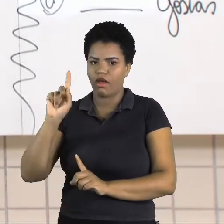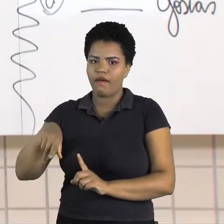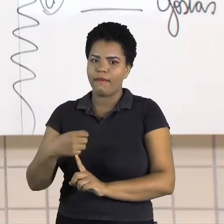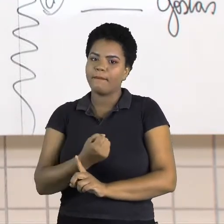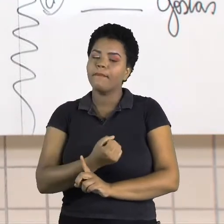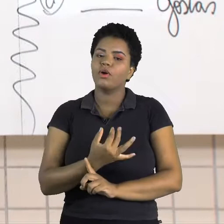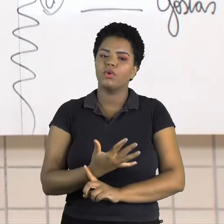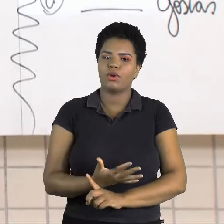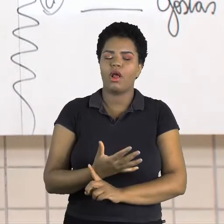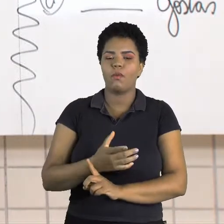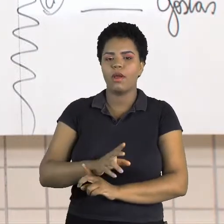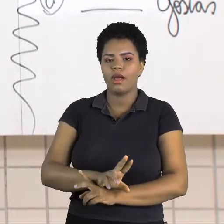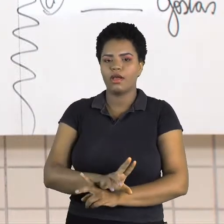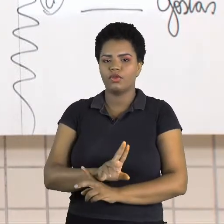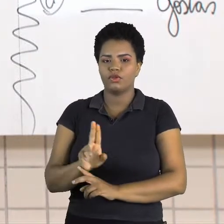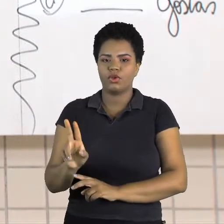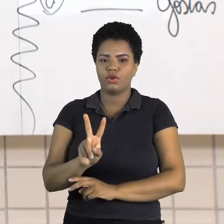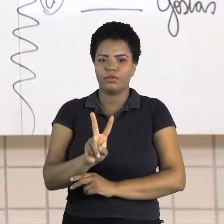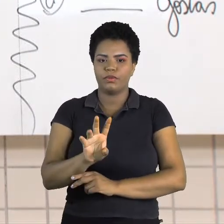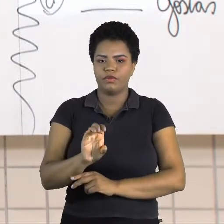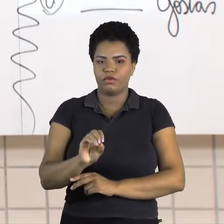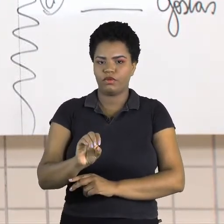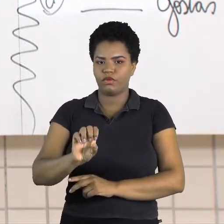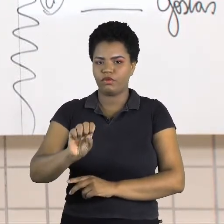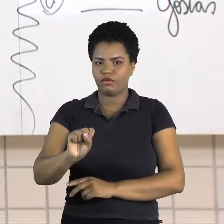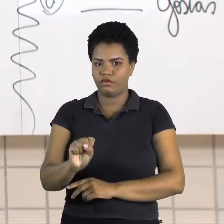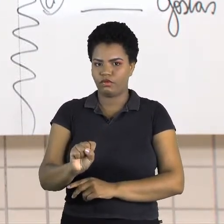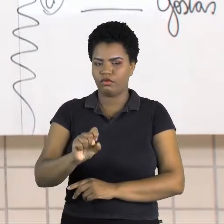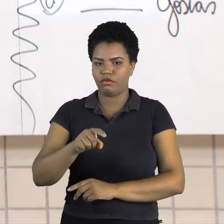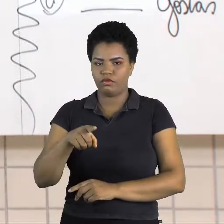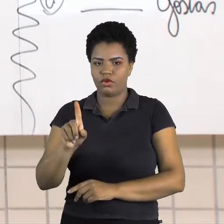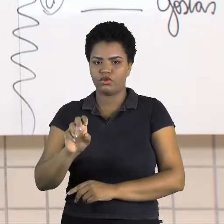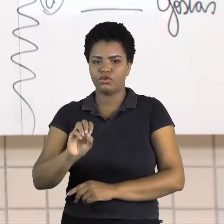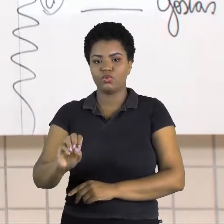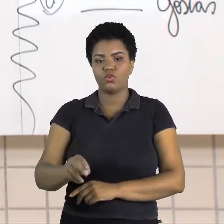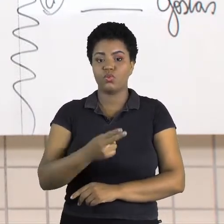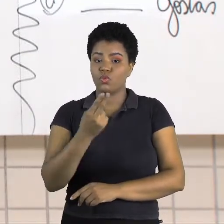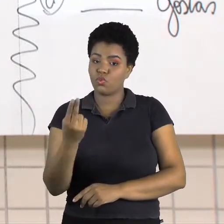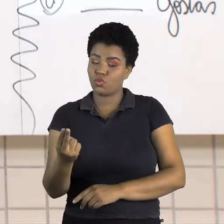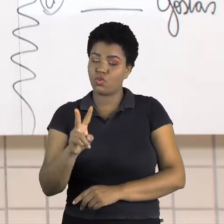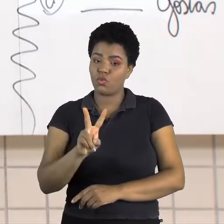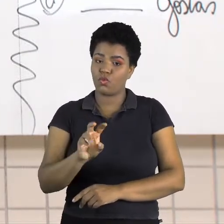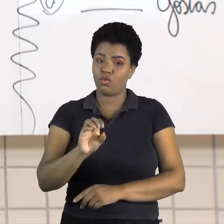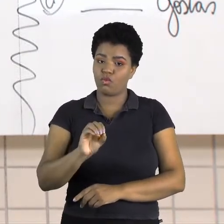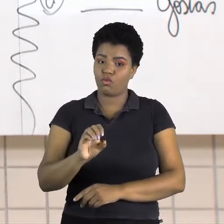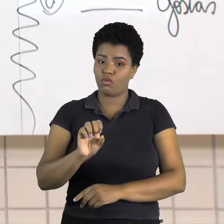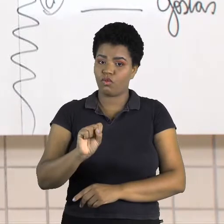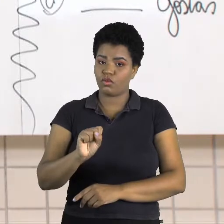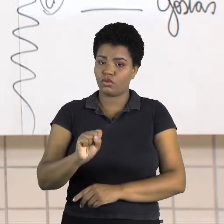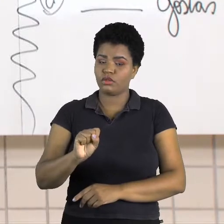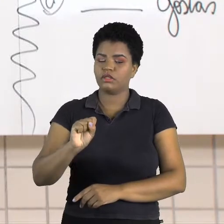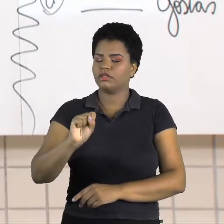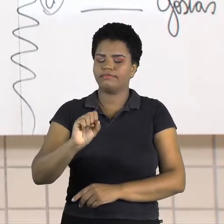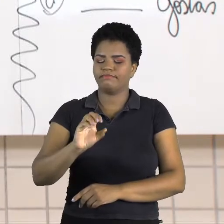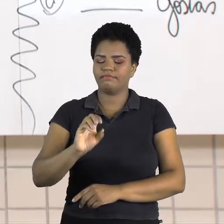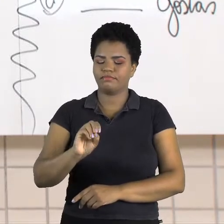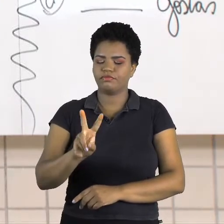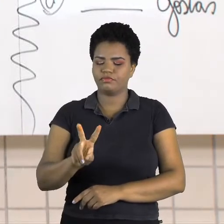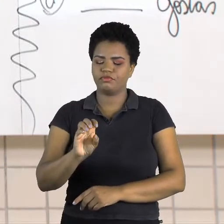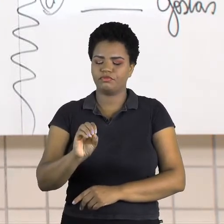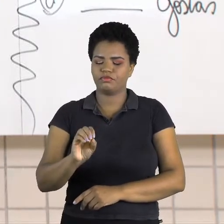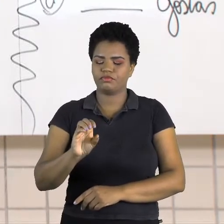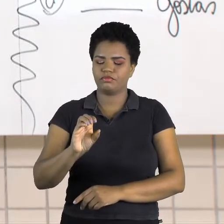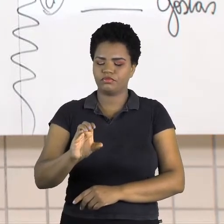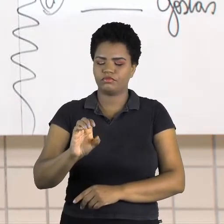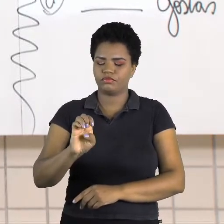vou chamar de vós ou vocês. Tu, se fosse uma pessoa, como são duas pessoas, eu vou